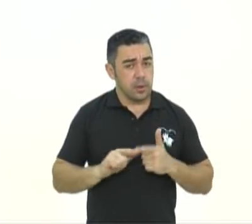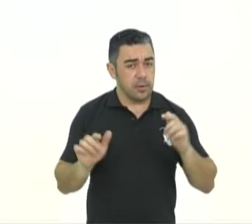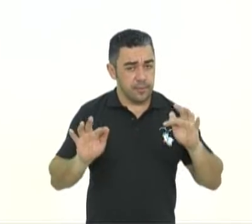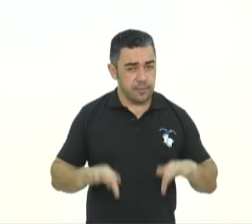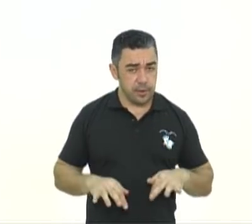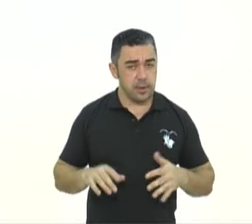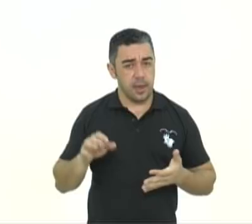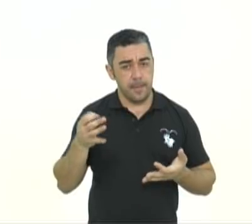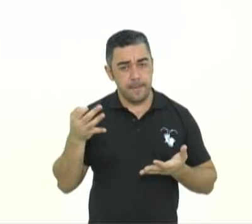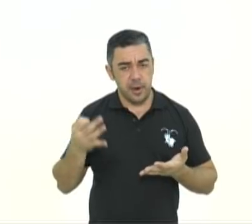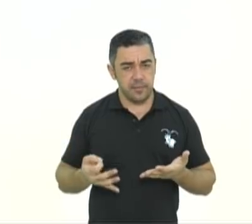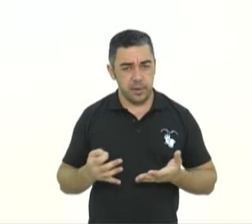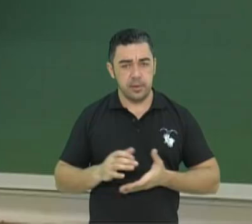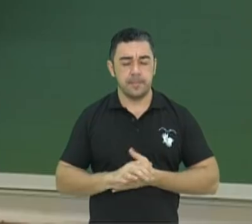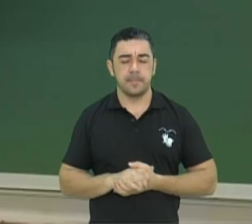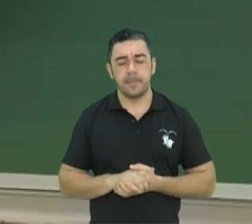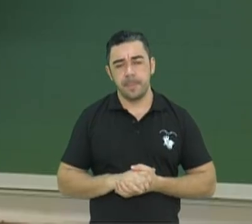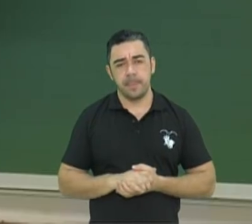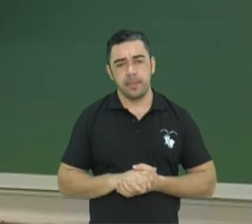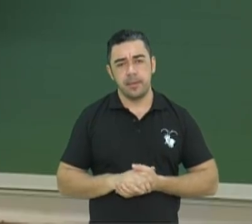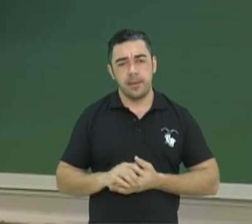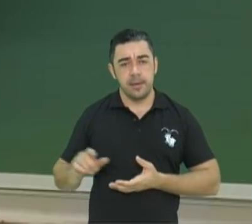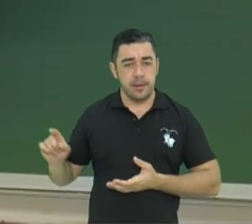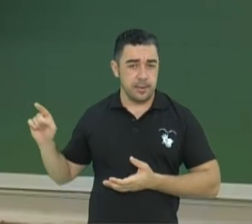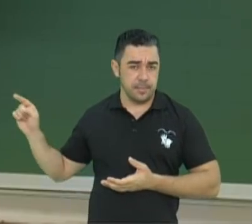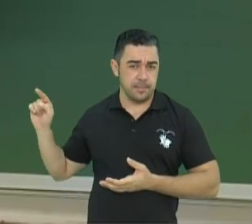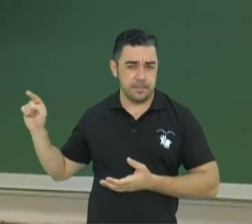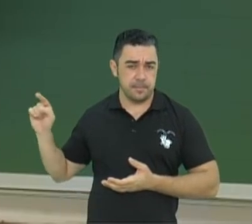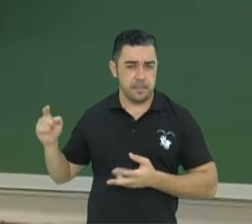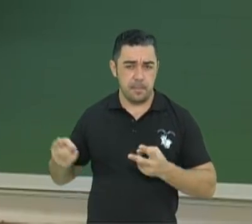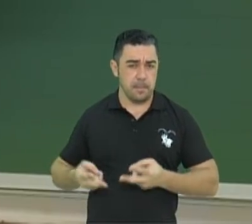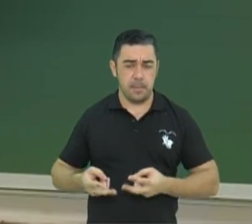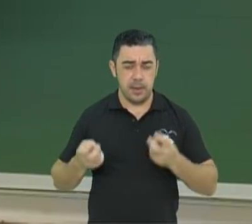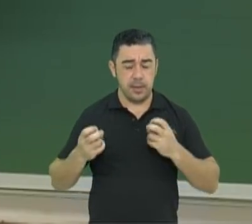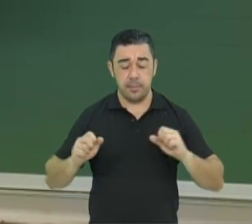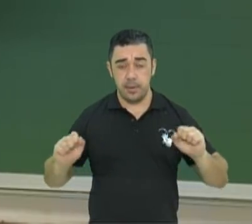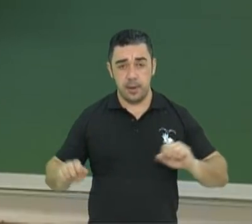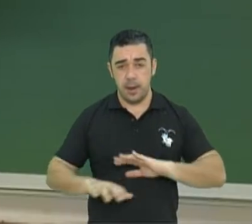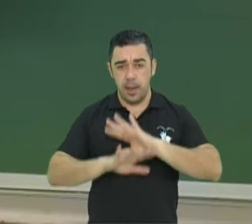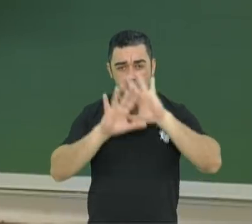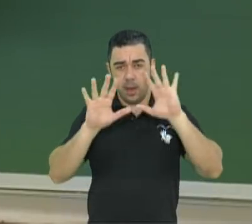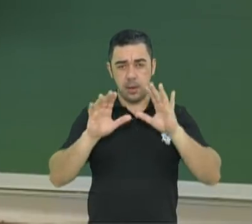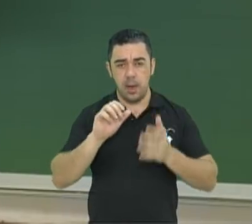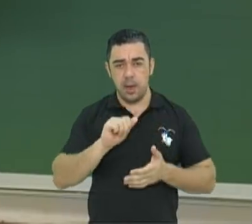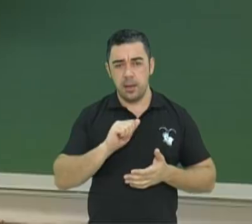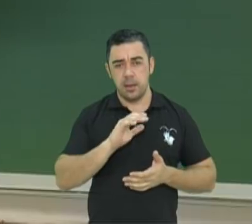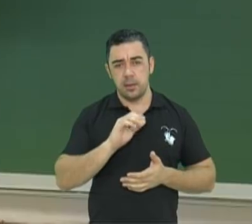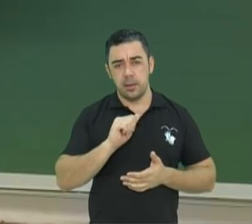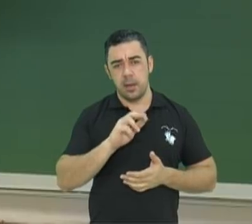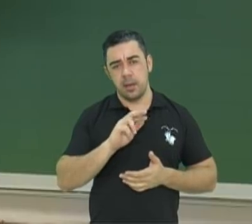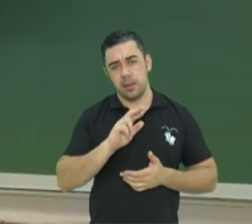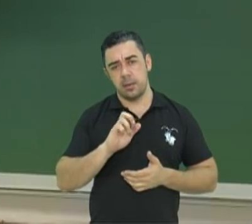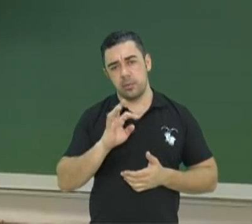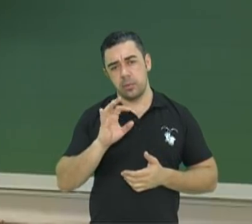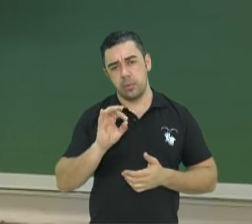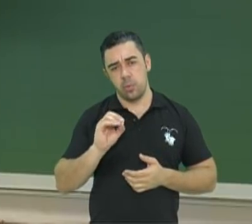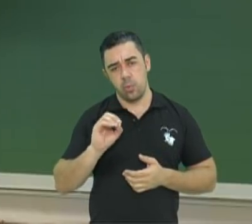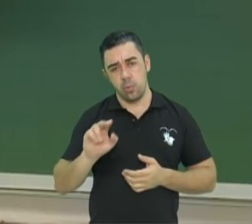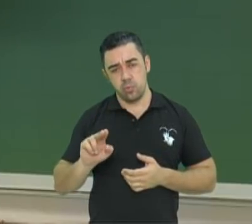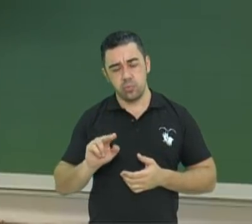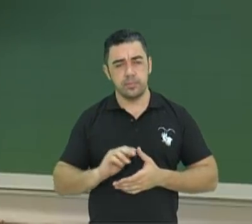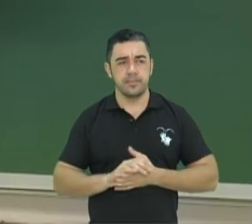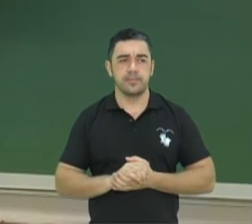pretérito perfeito. Então isso aqui fica muito claro, né? Acarretou, pronto, terminou.